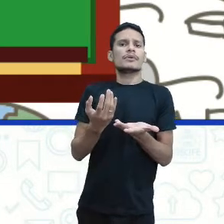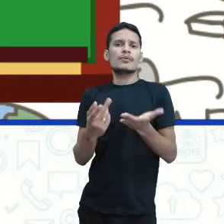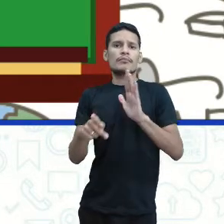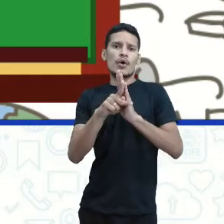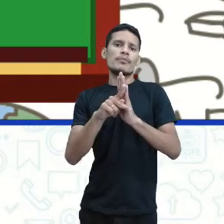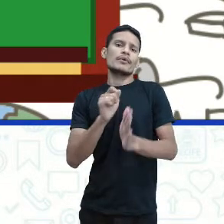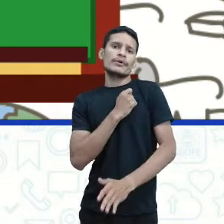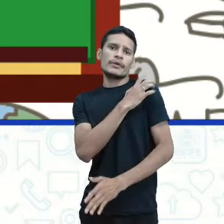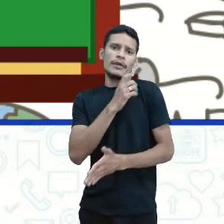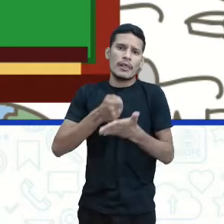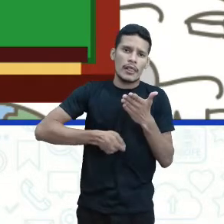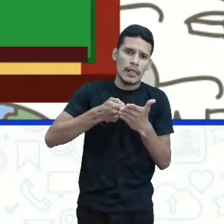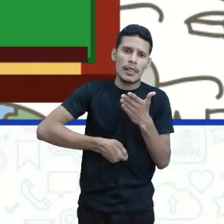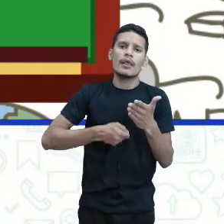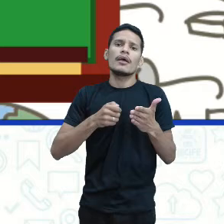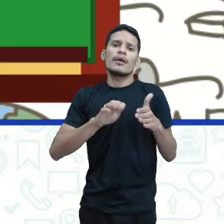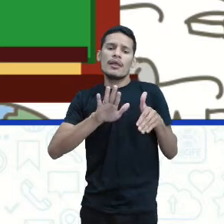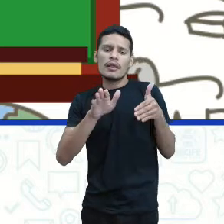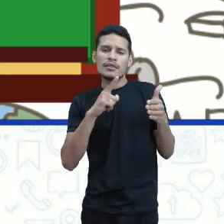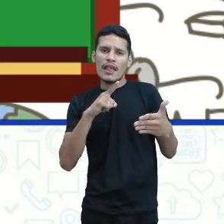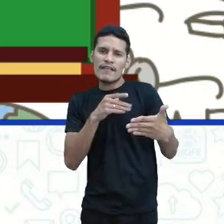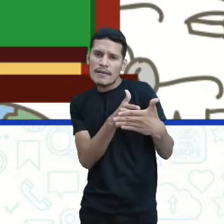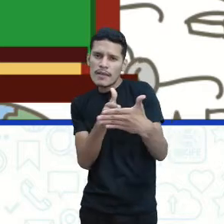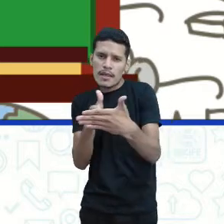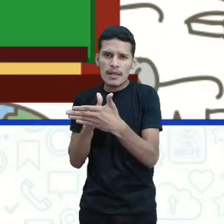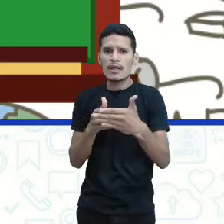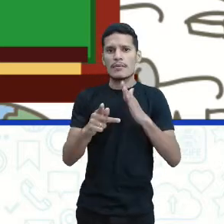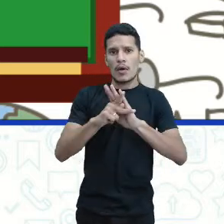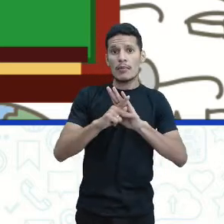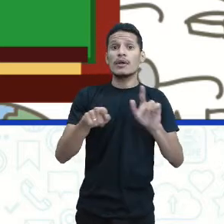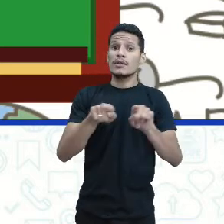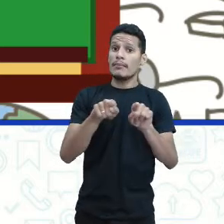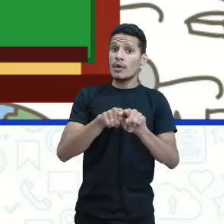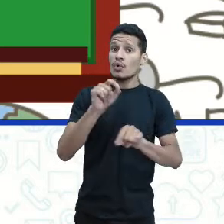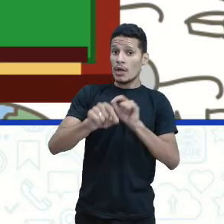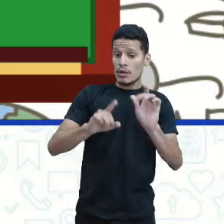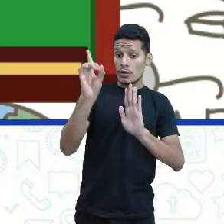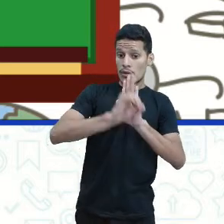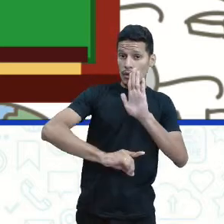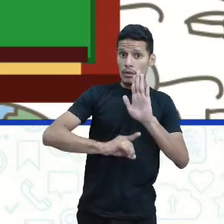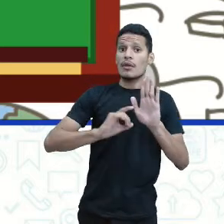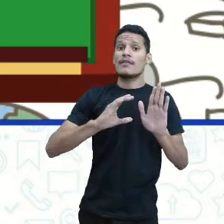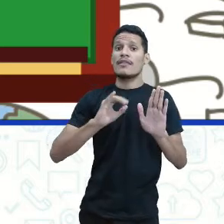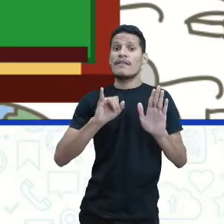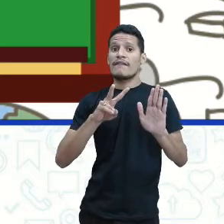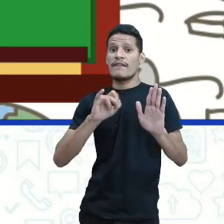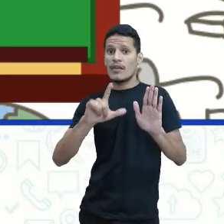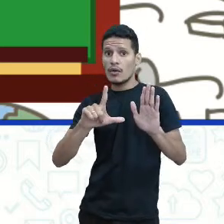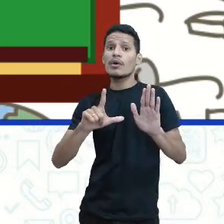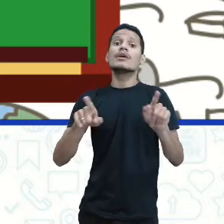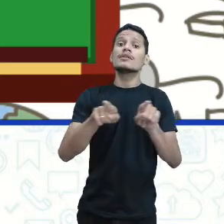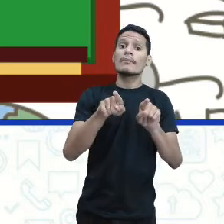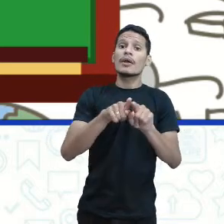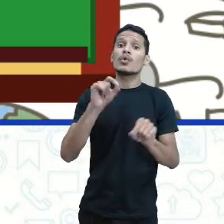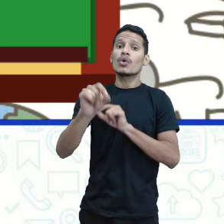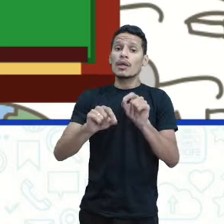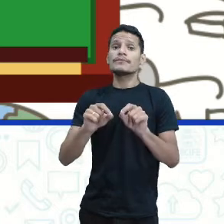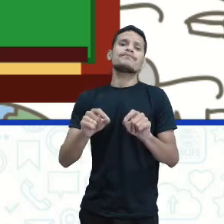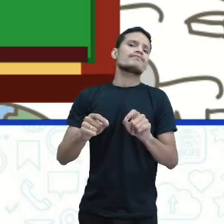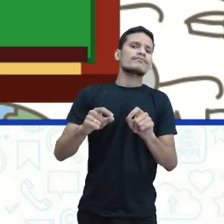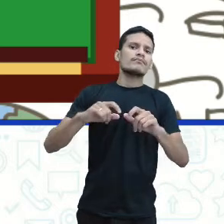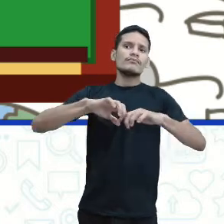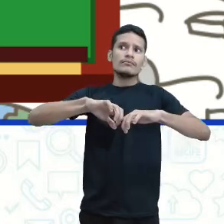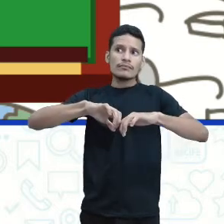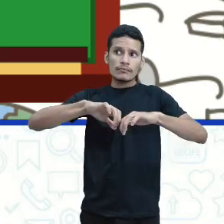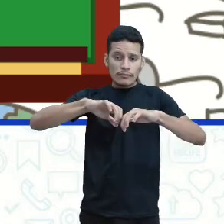de repressão e limitação dos direitos civis e também, né, se distanciou ainda mais do Estado de Direito. Quando eu quero dizer Estado de Direito,